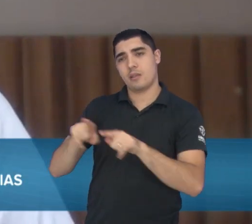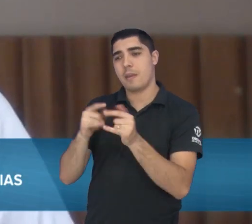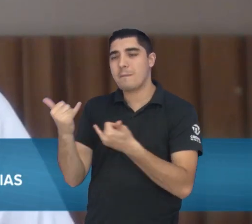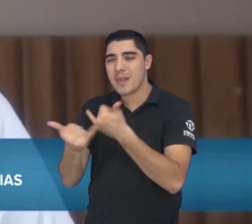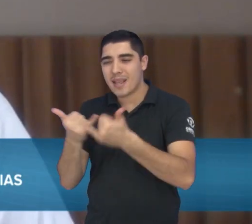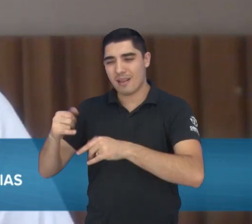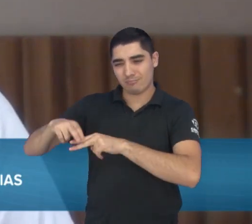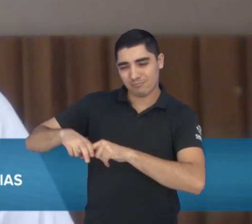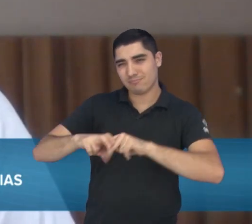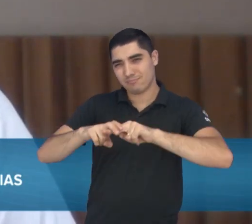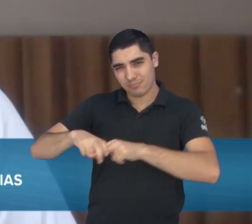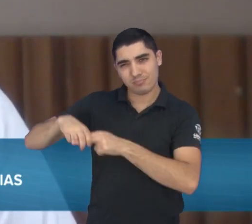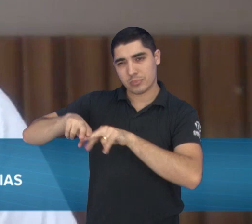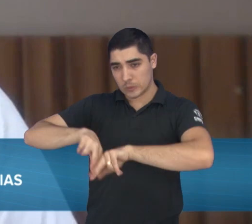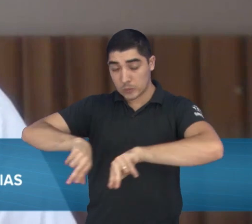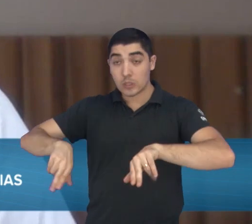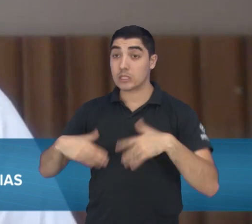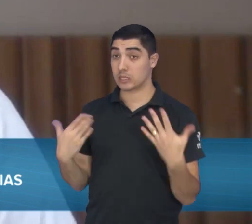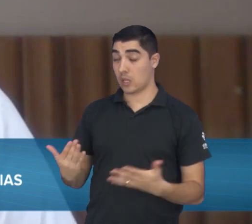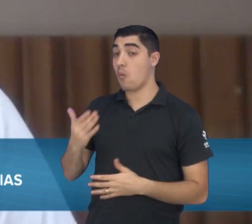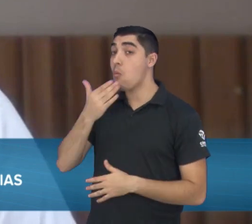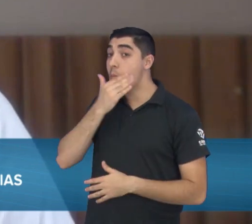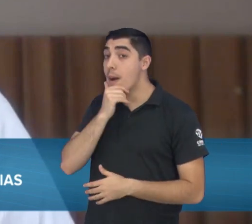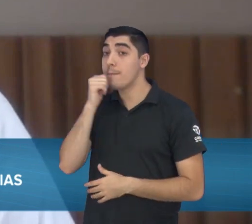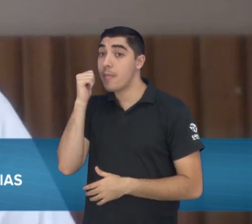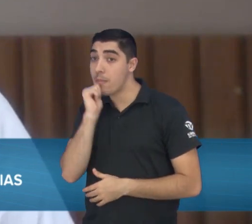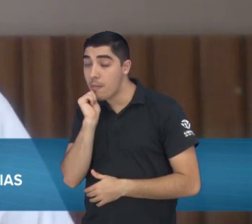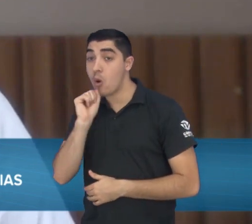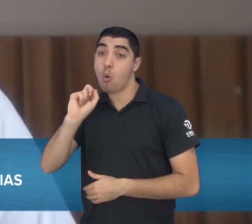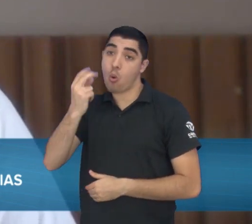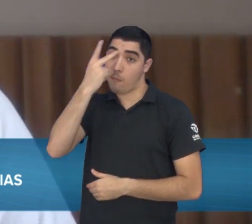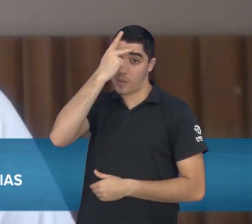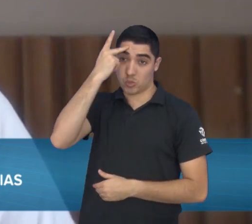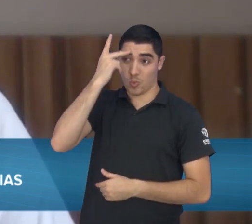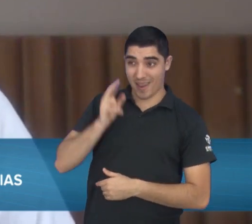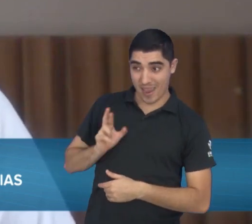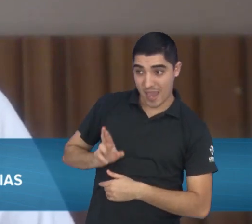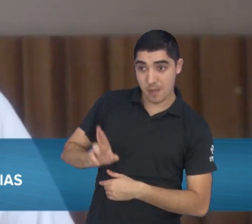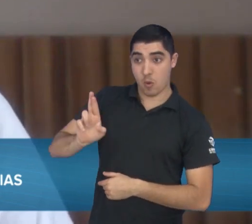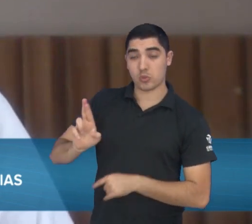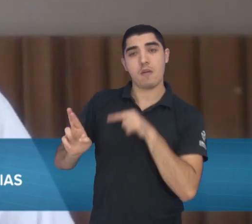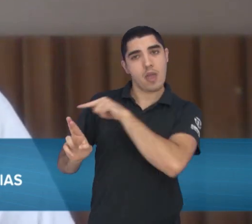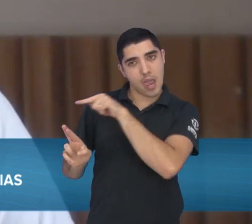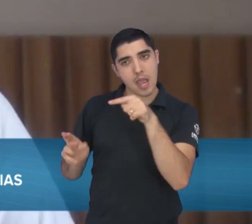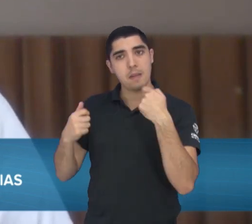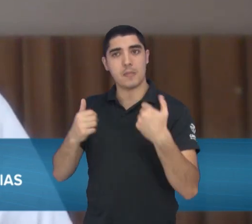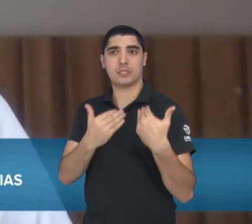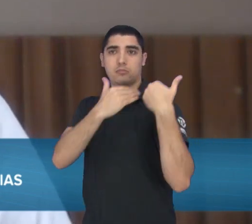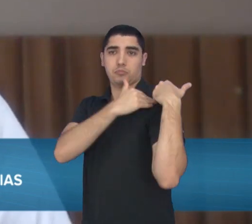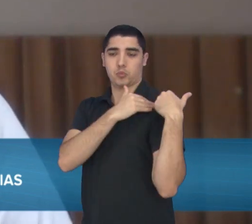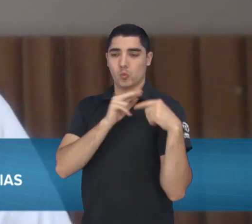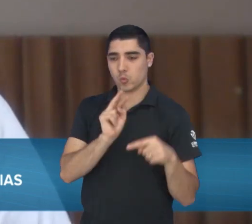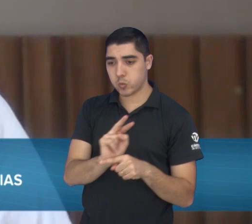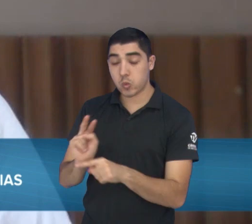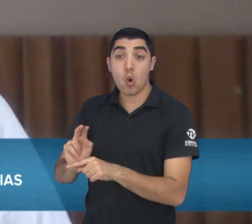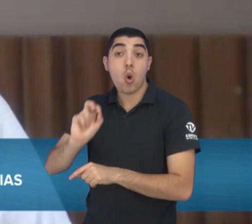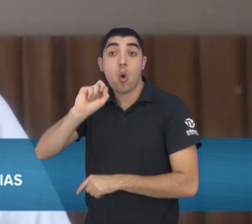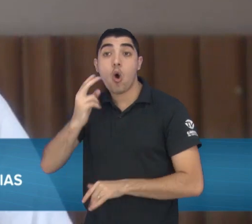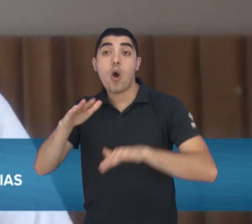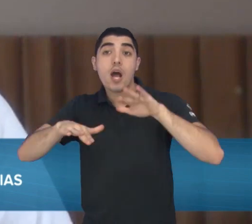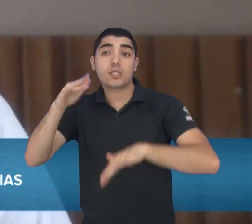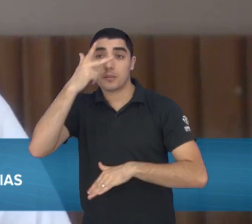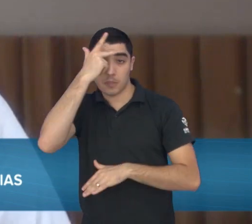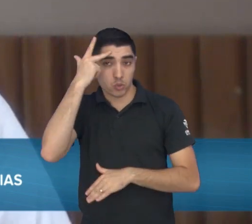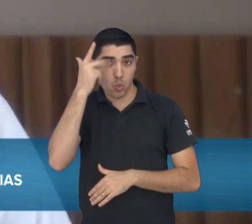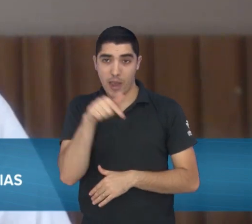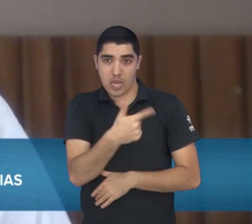as crianças, os pais e até os não envolvidos, né, os que não têm filhos até o momento ou crianças no condomínio, também consigam